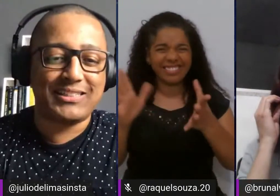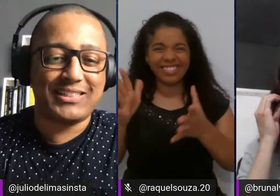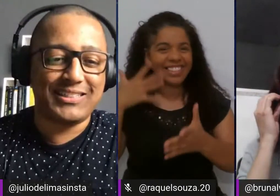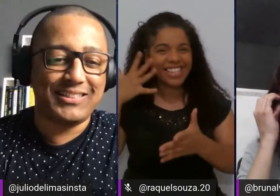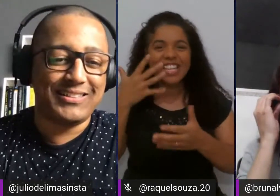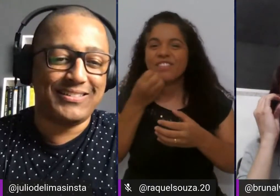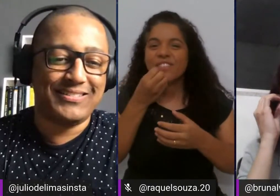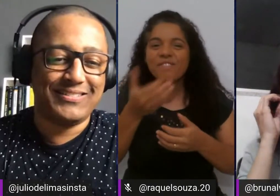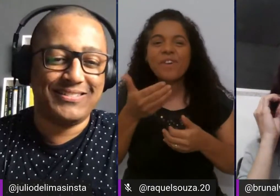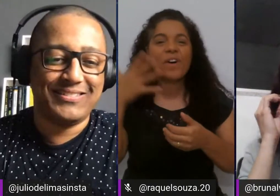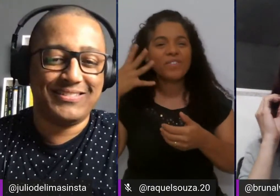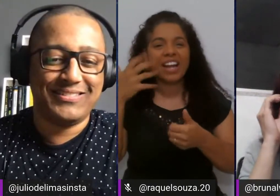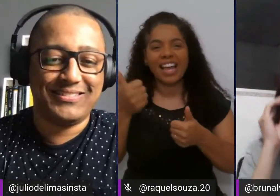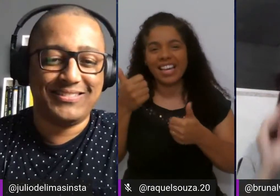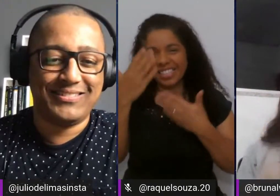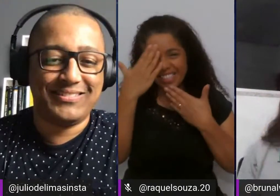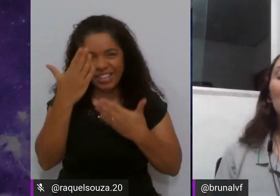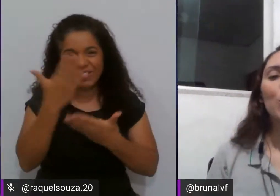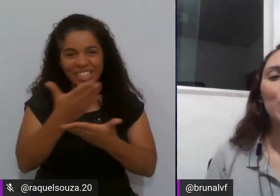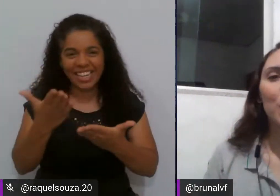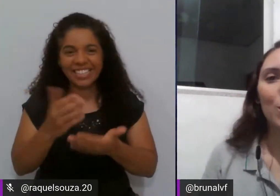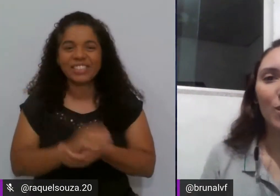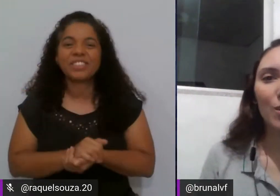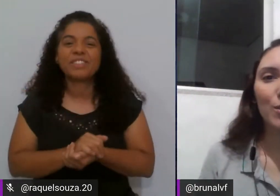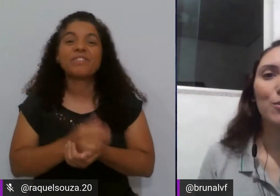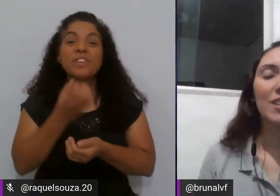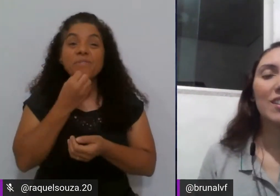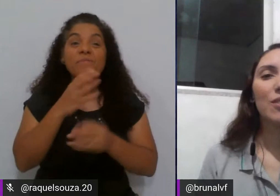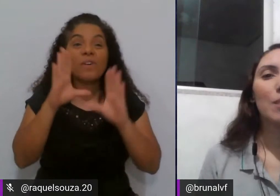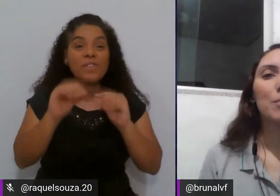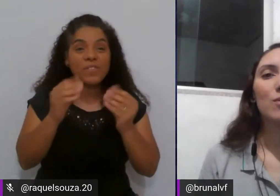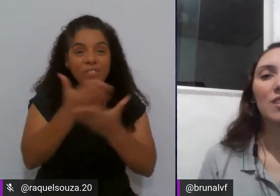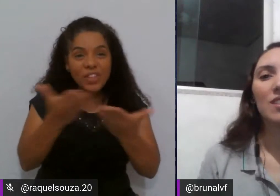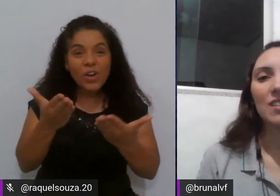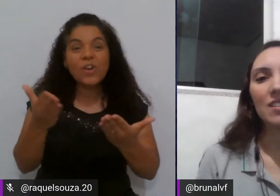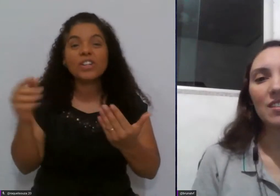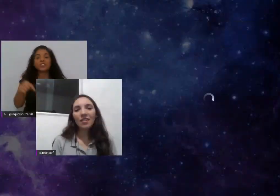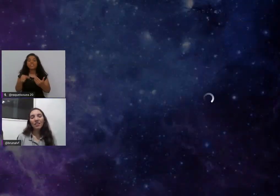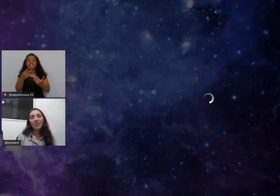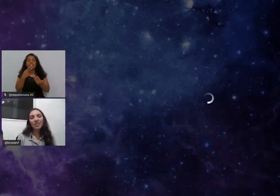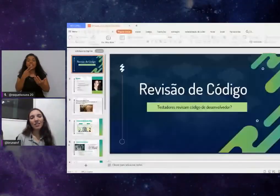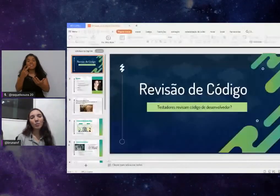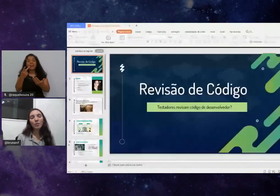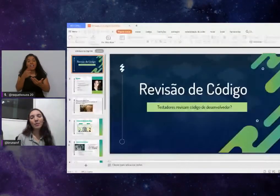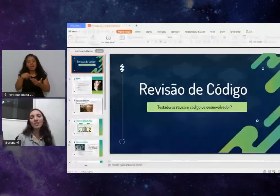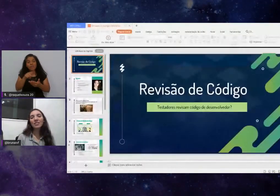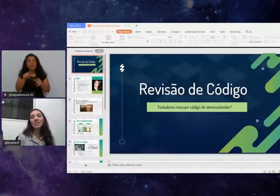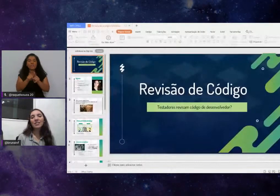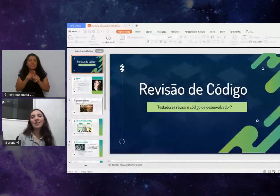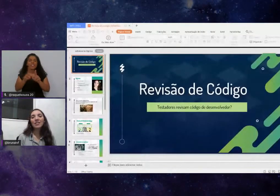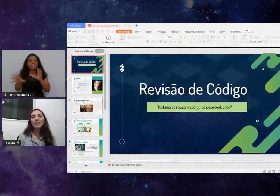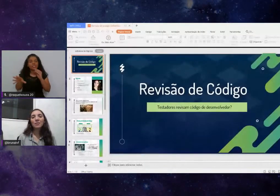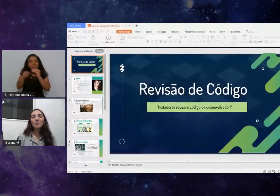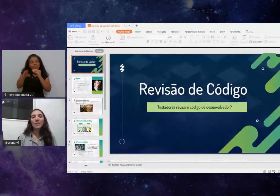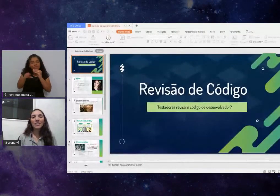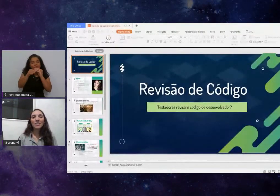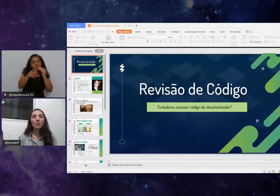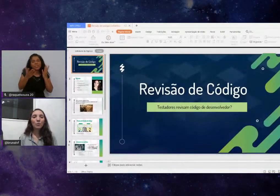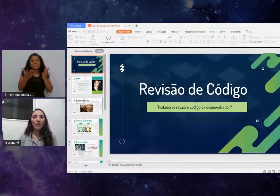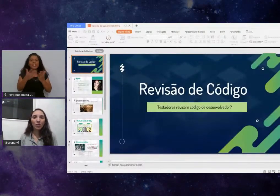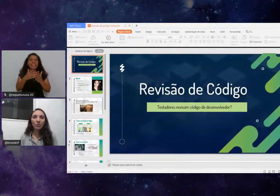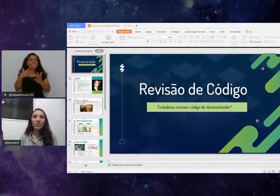boa palestra. Obrigada, gente. Boa noite, pessoal, eu vim aqui falar para vocês, complementando aí a